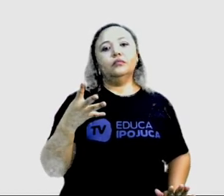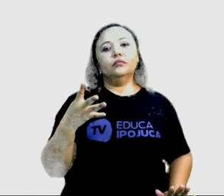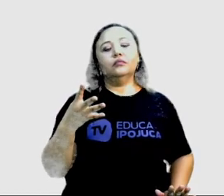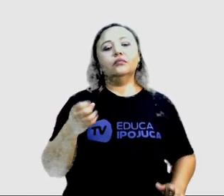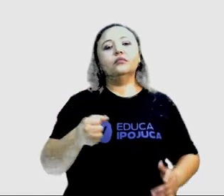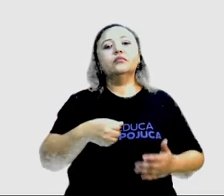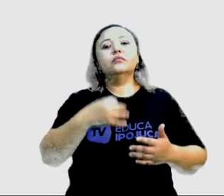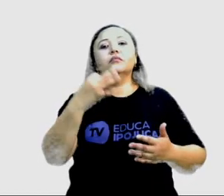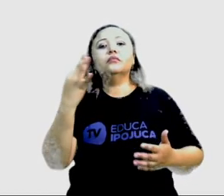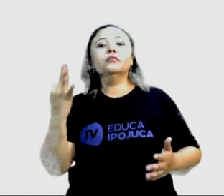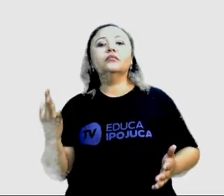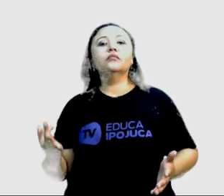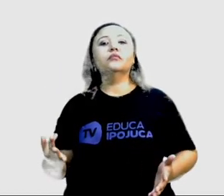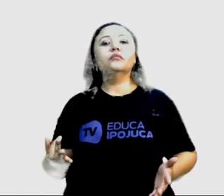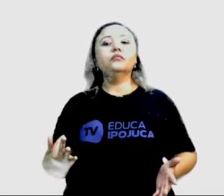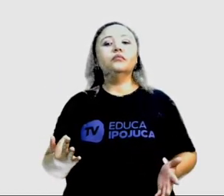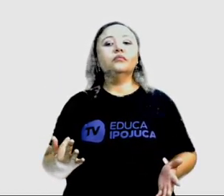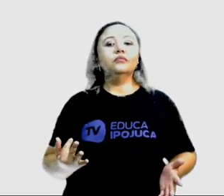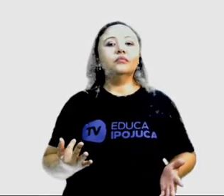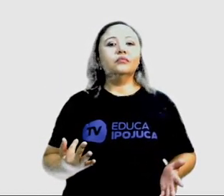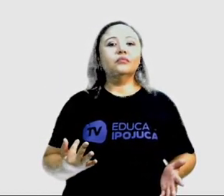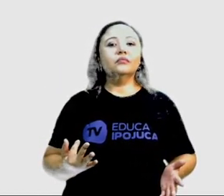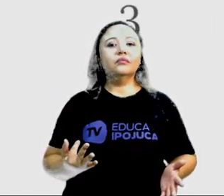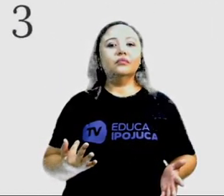Tirei 4, fiquei com quanto?